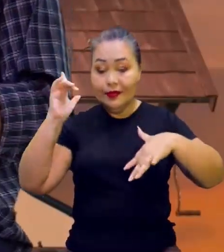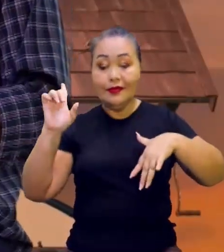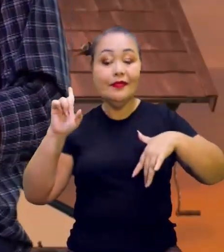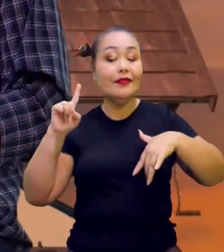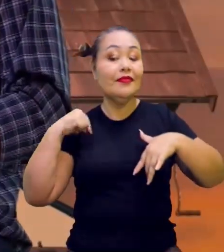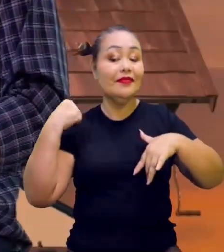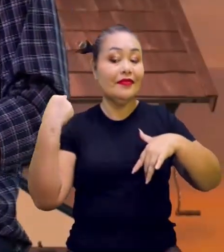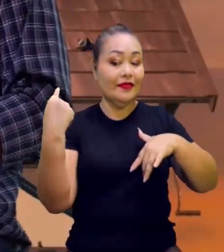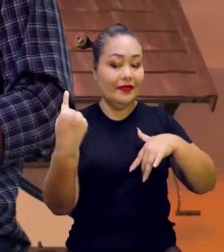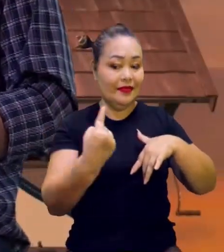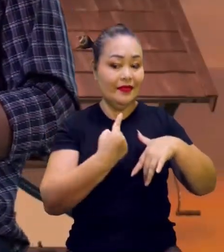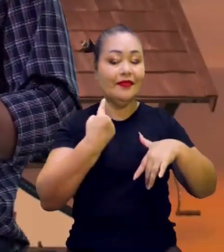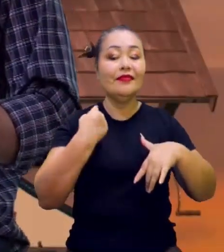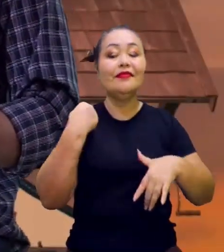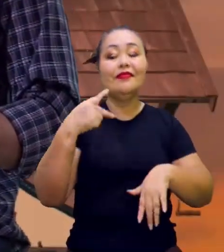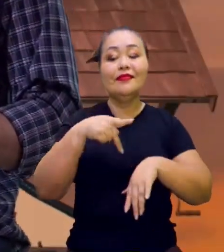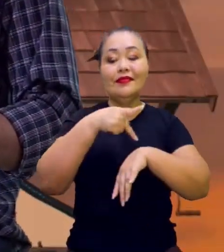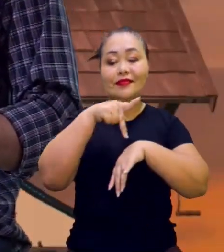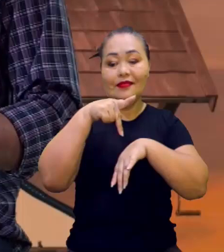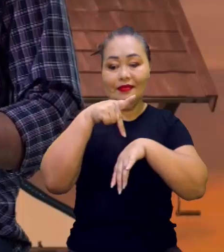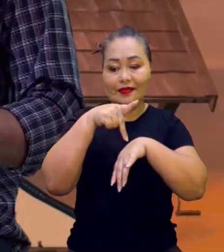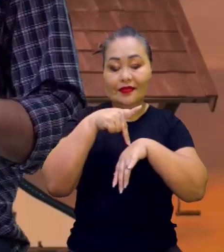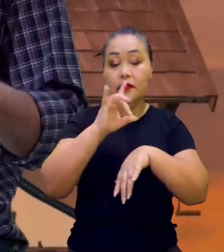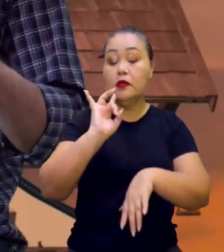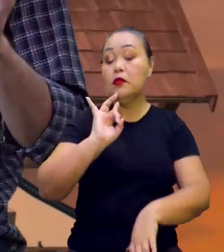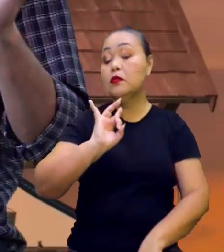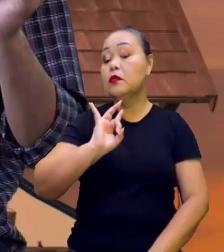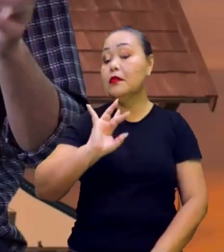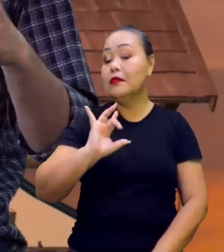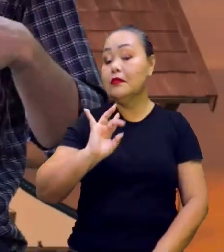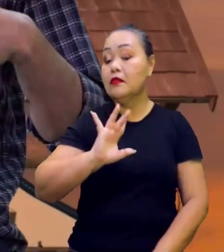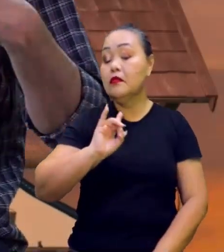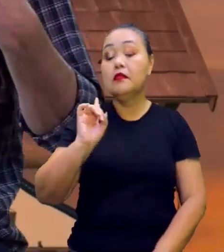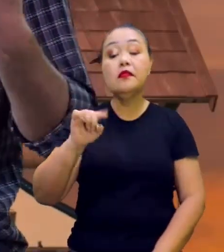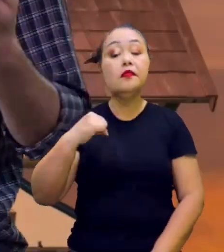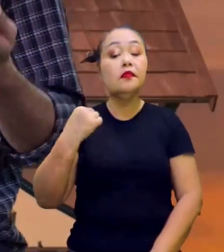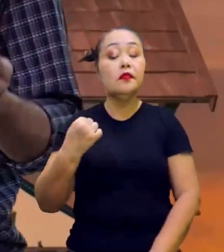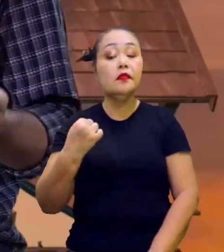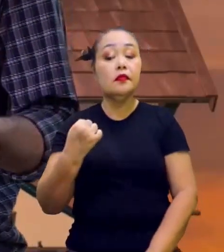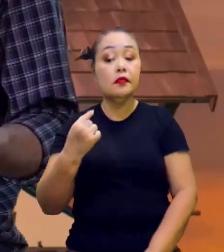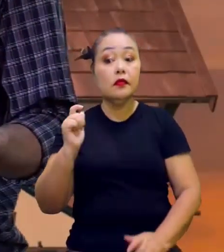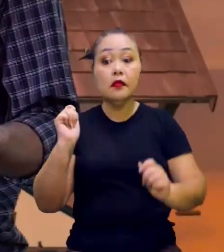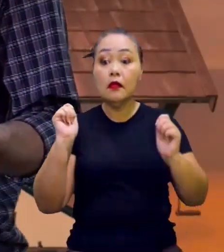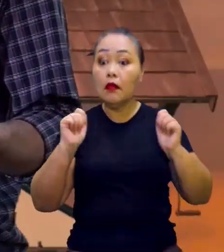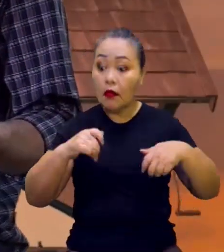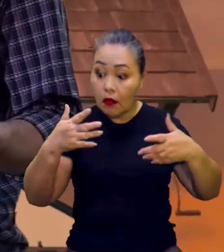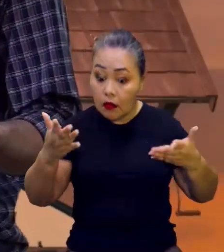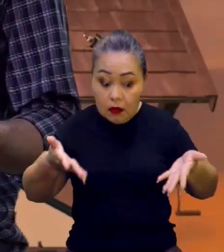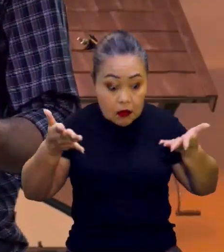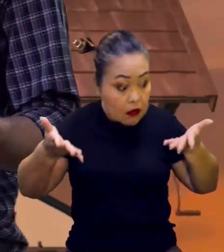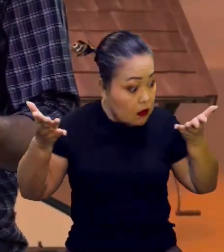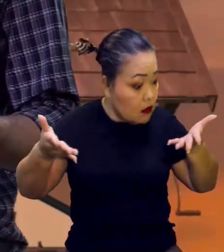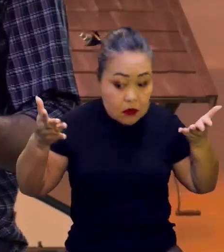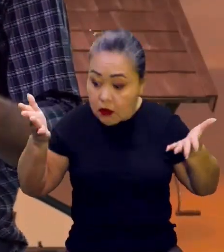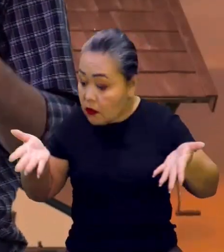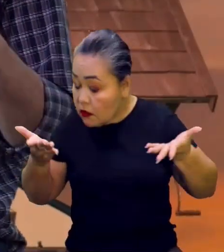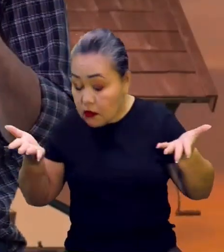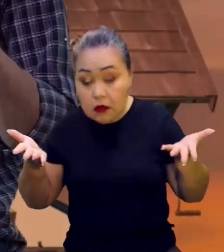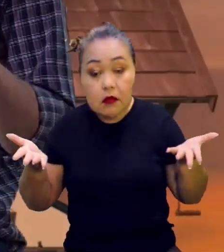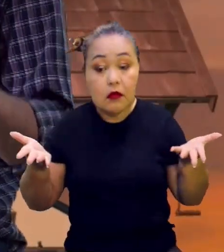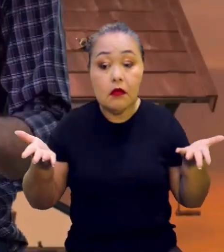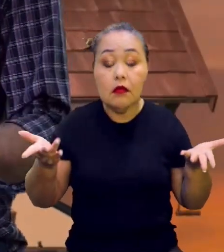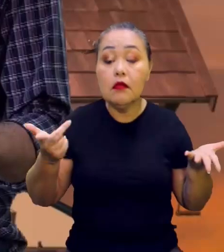a atividade da pecuária e a atividade da agricultura, mas você também potencializar